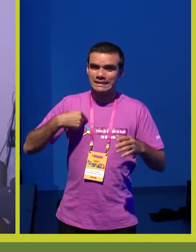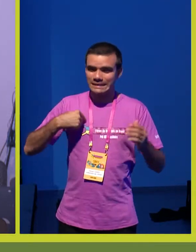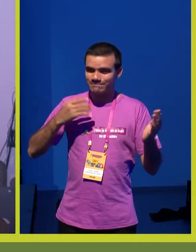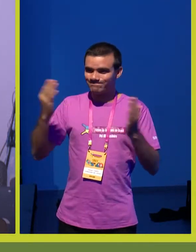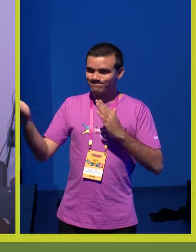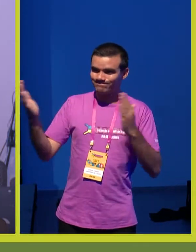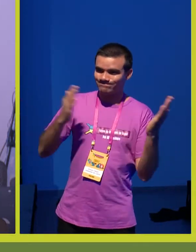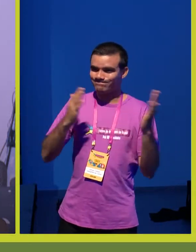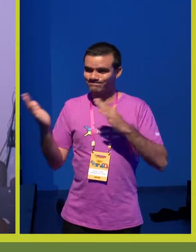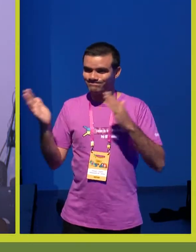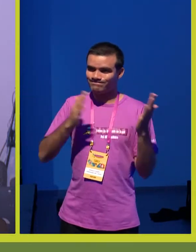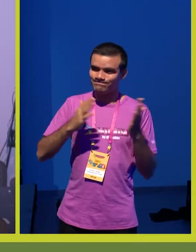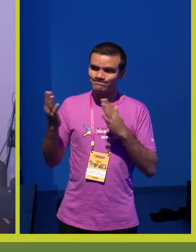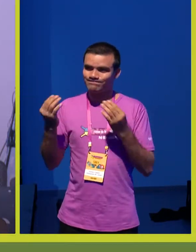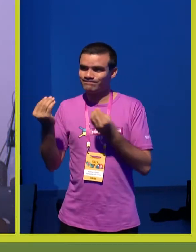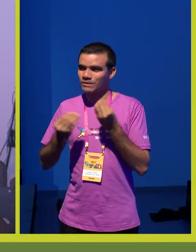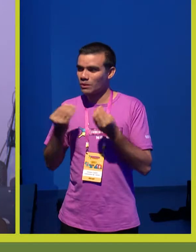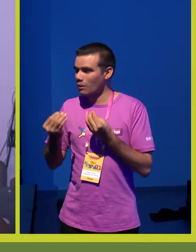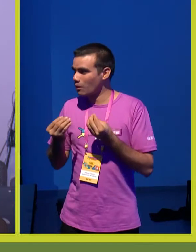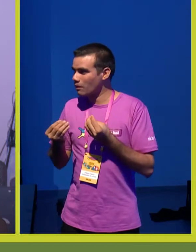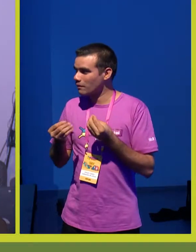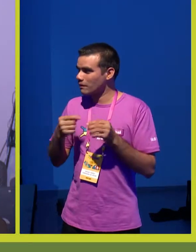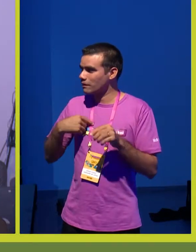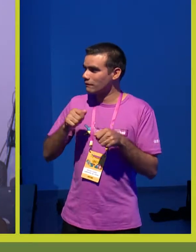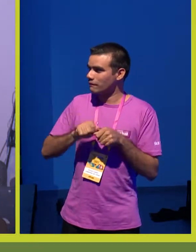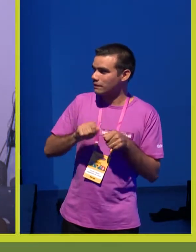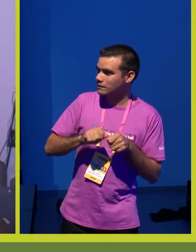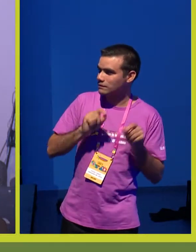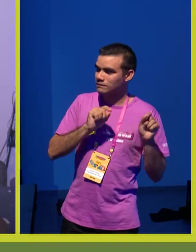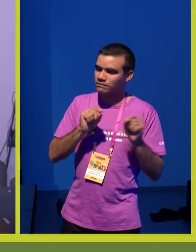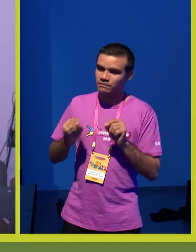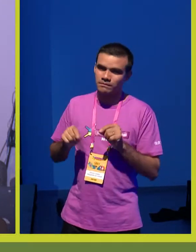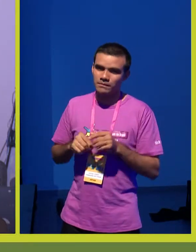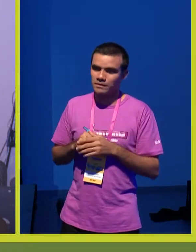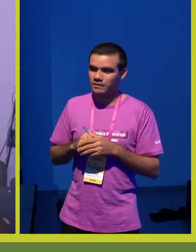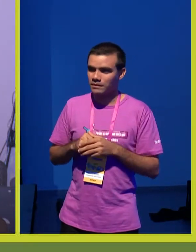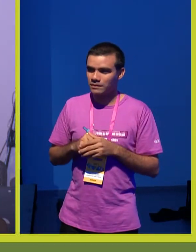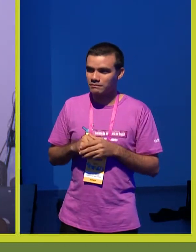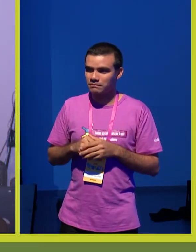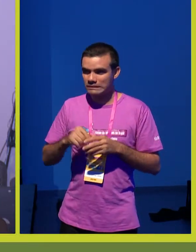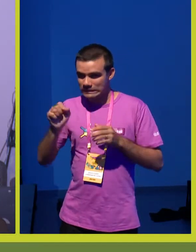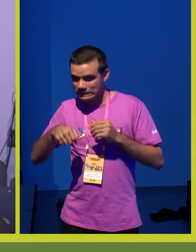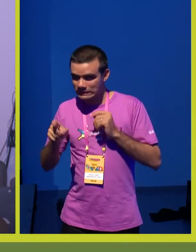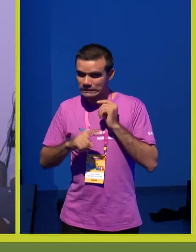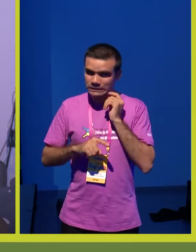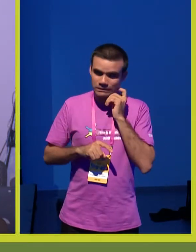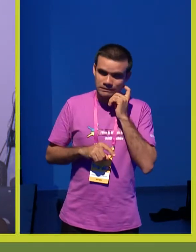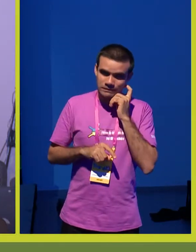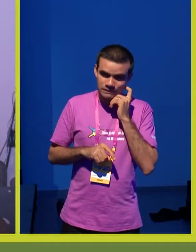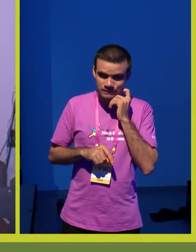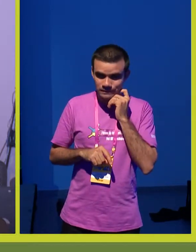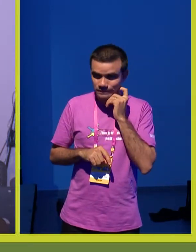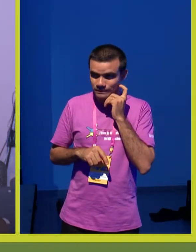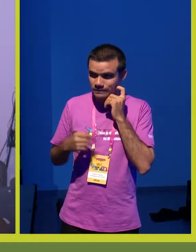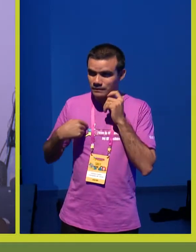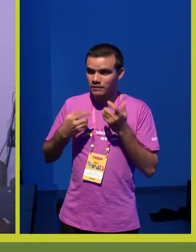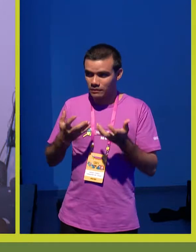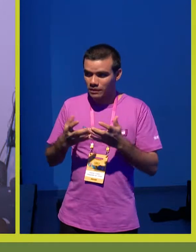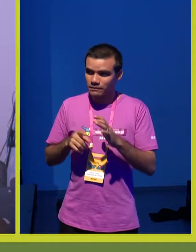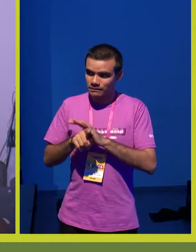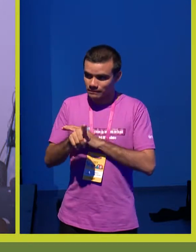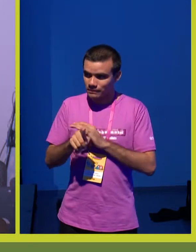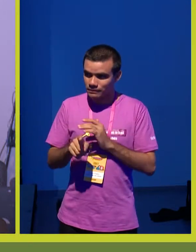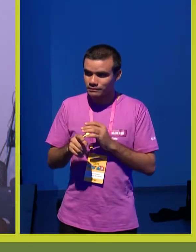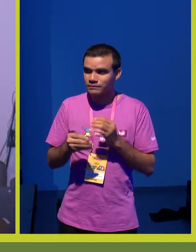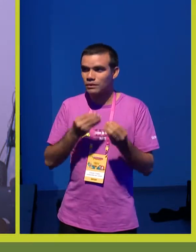muito grande o que fazer naquele momento ou é ou não é e eu gostaria muito de